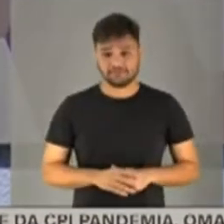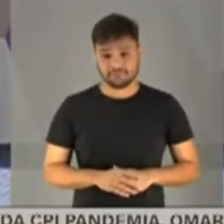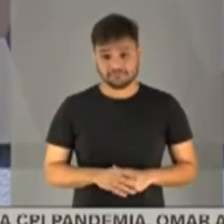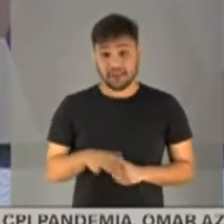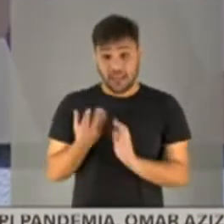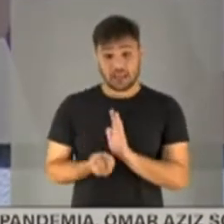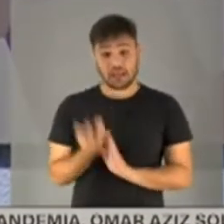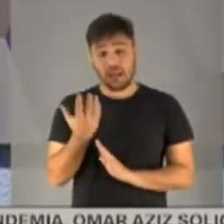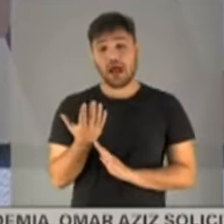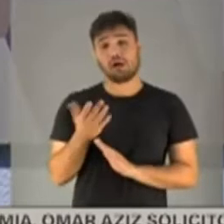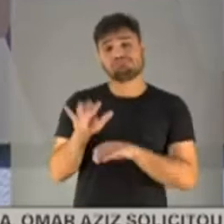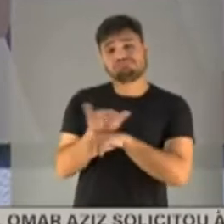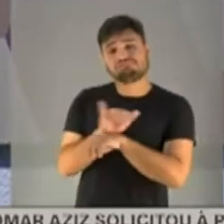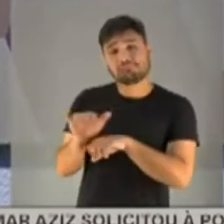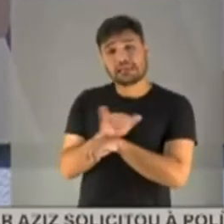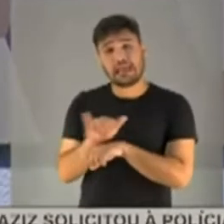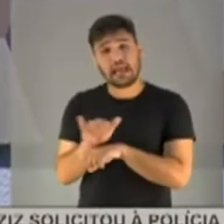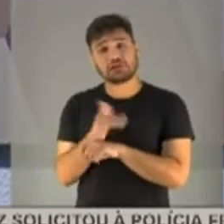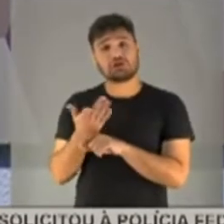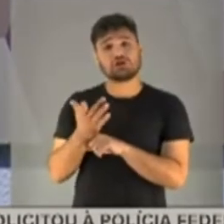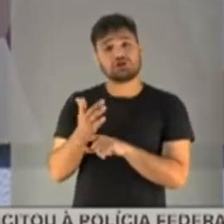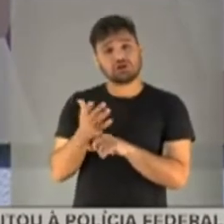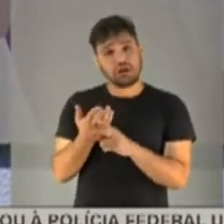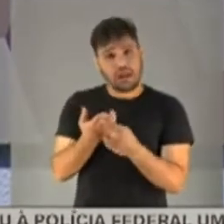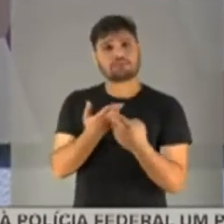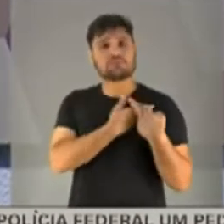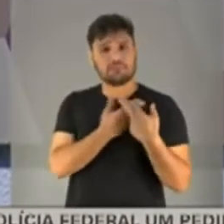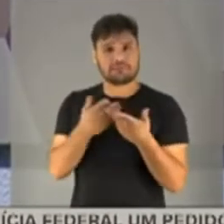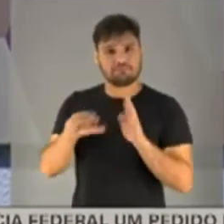criar um plano de responsabilização e reparação.